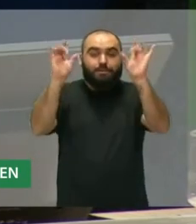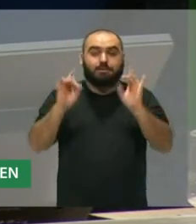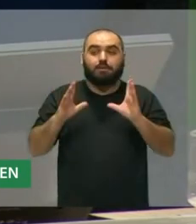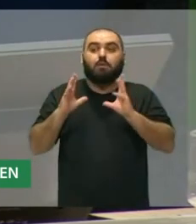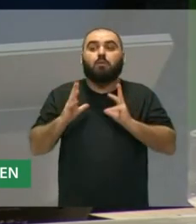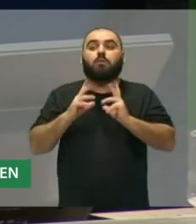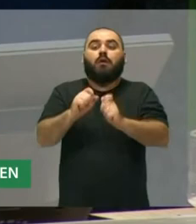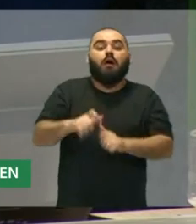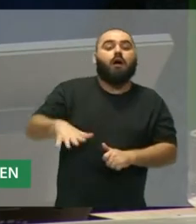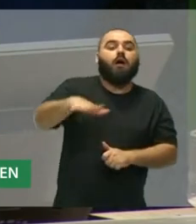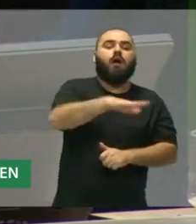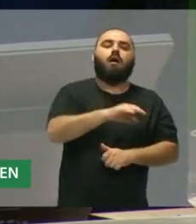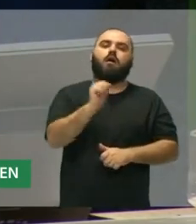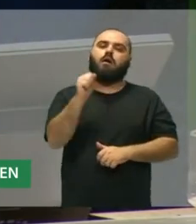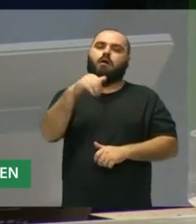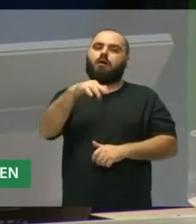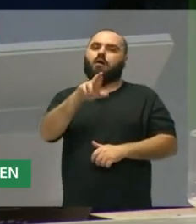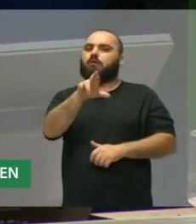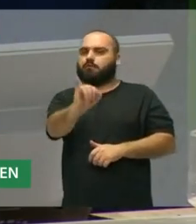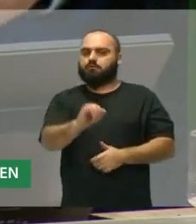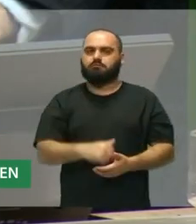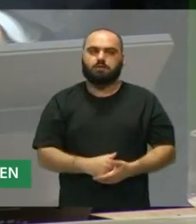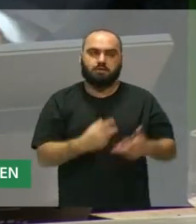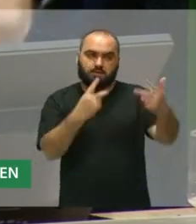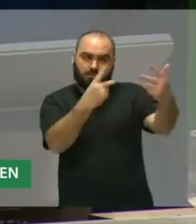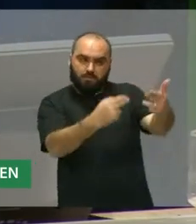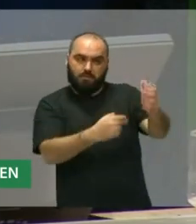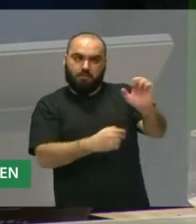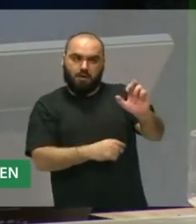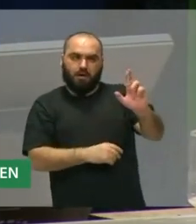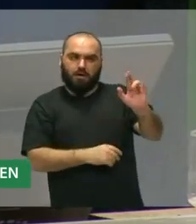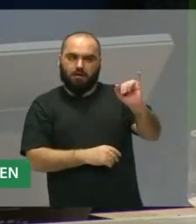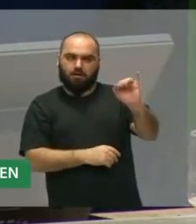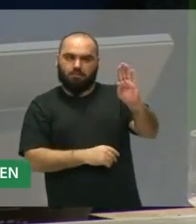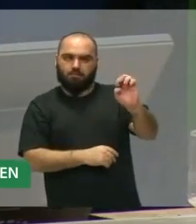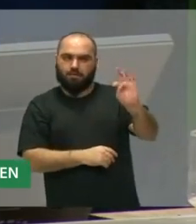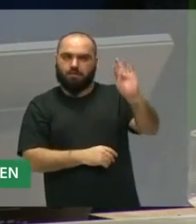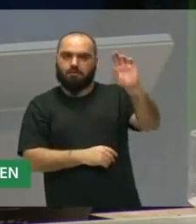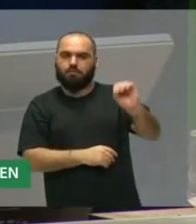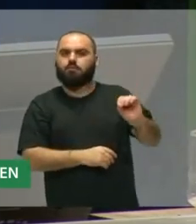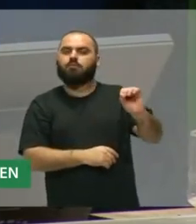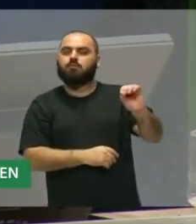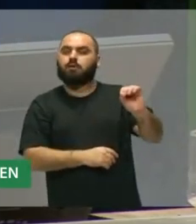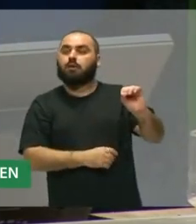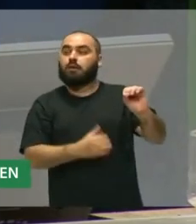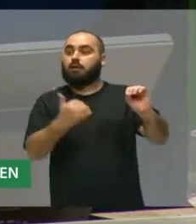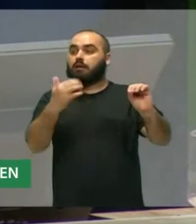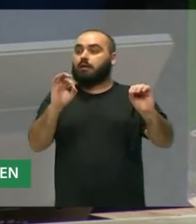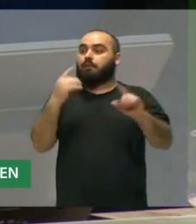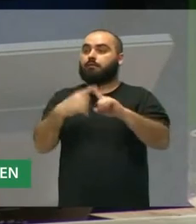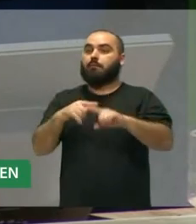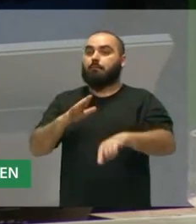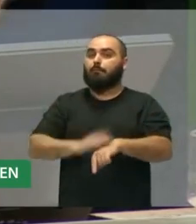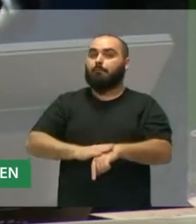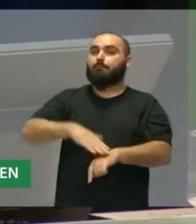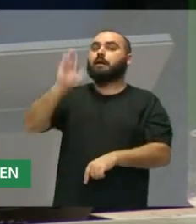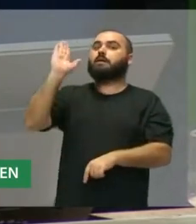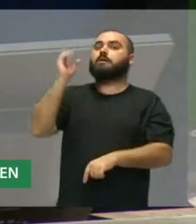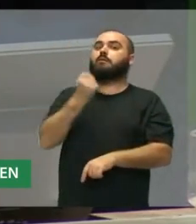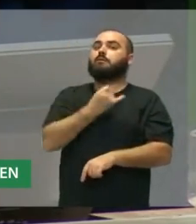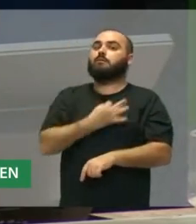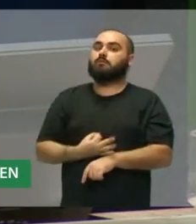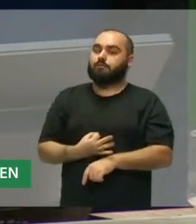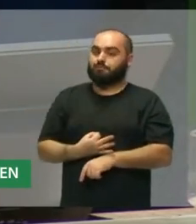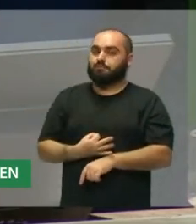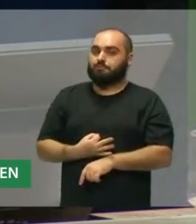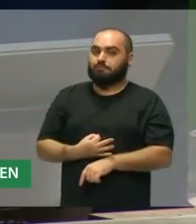ANFRE, traz uma resposta, como o doutor Heriberto falou, 10 vezes mais do que os números que o